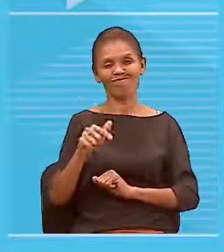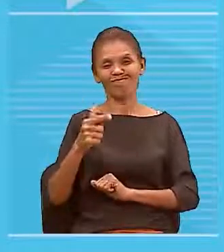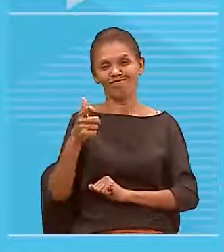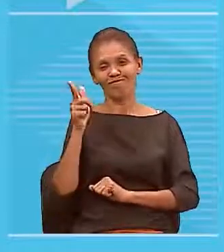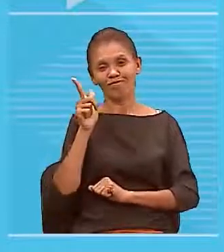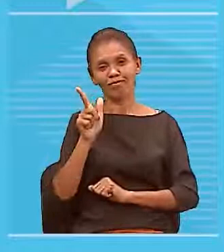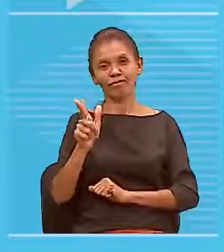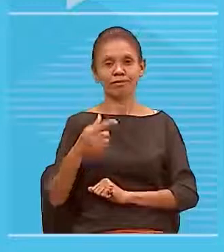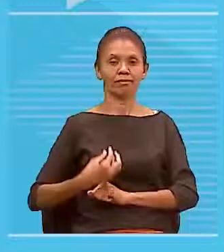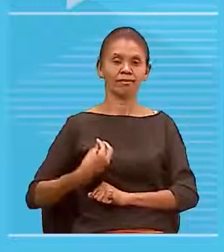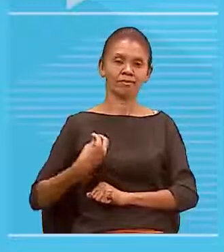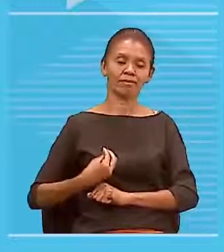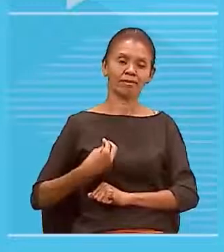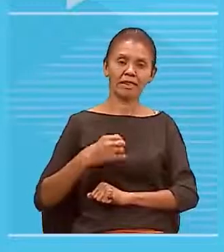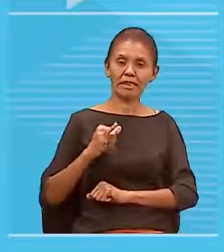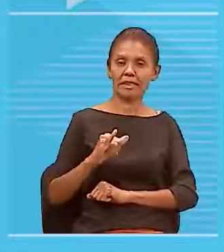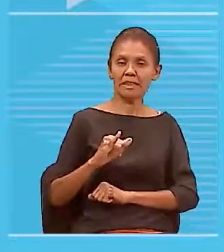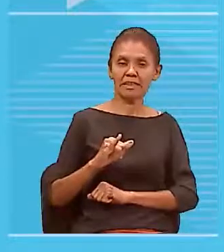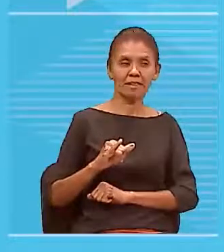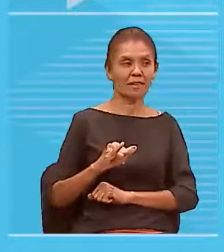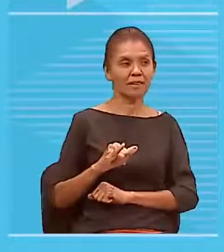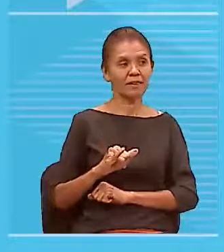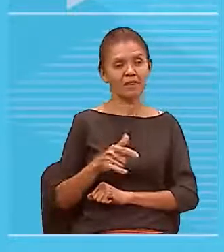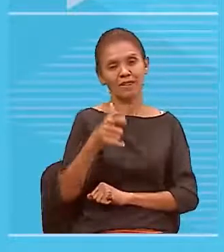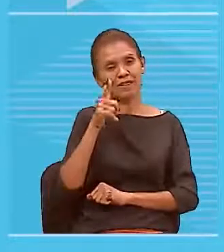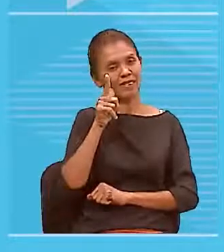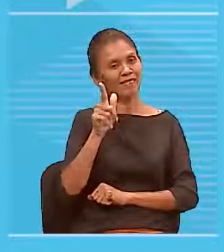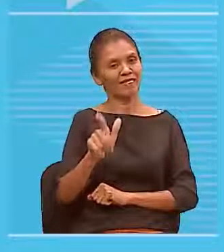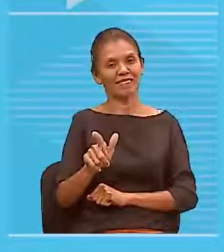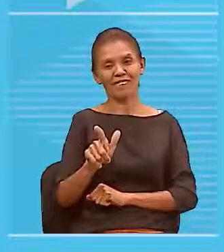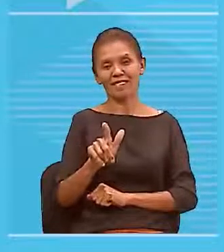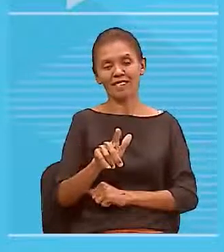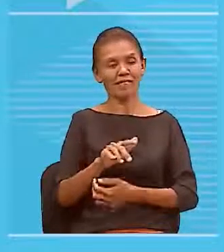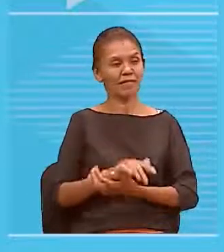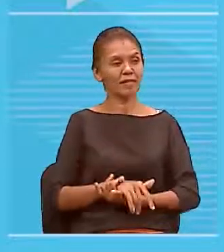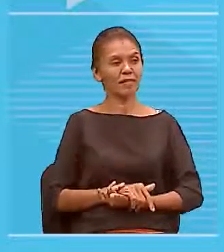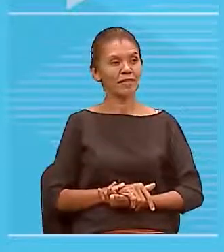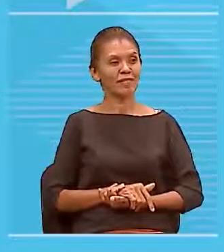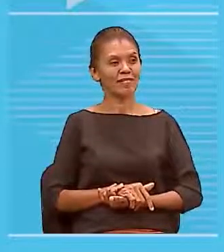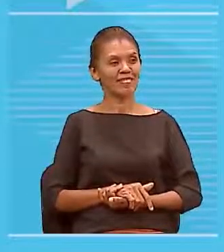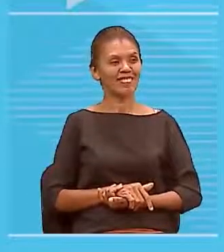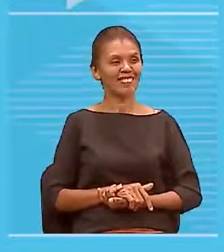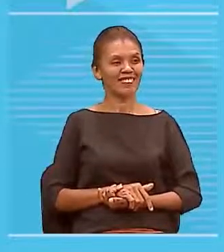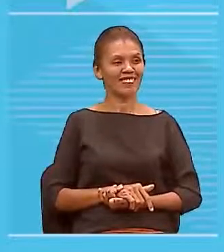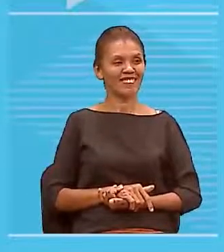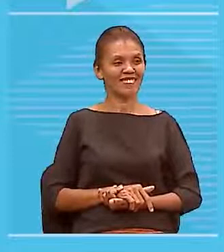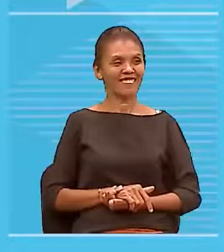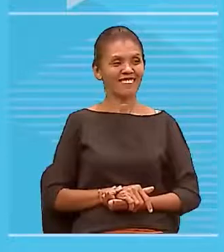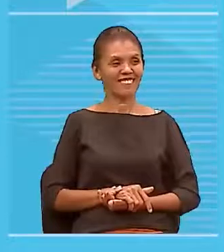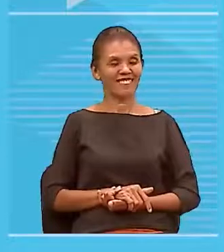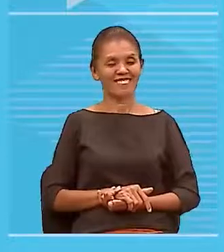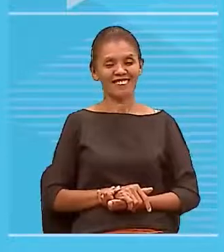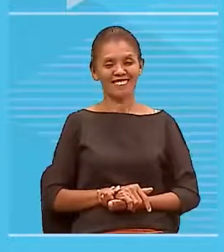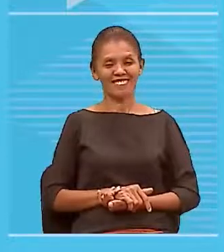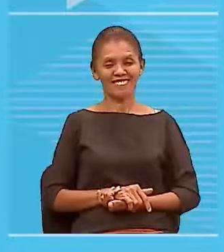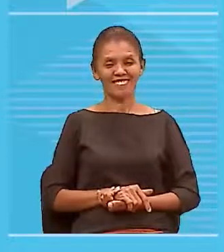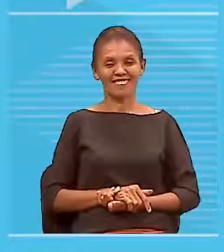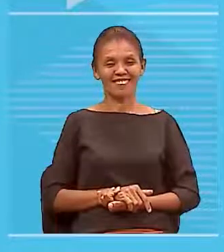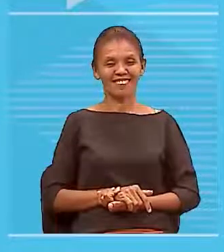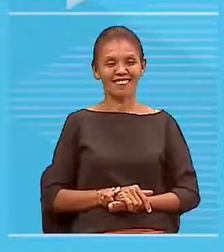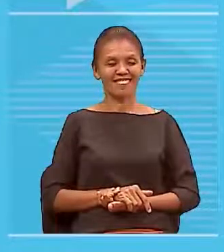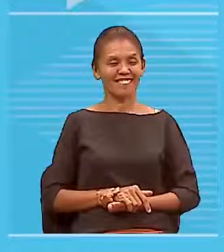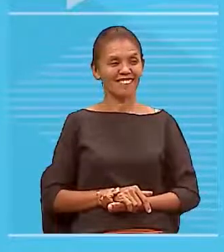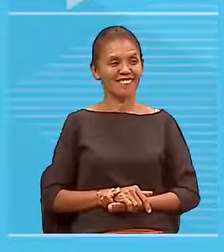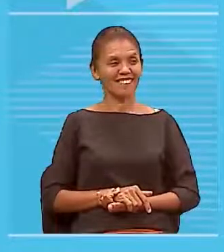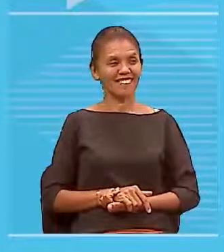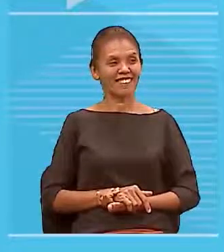naquele ecossistema. Quem não tem, ó, um beijo e tchau, porque não sobrevive. Ai,